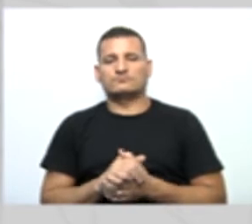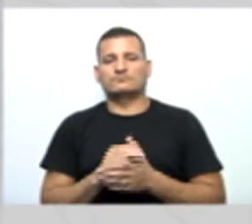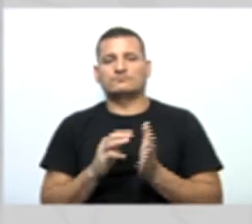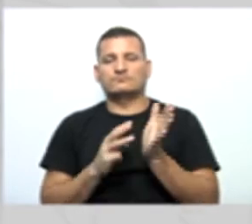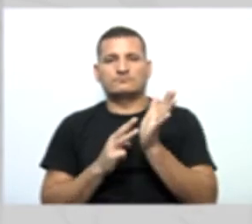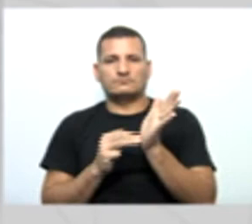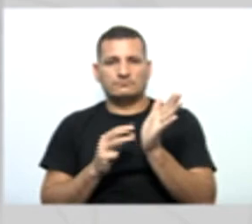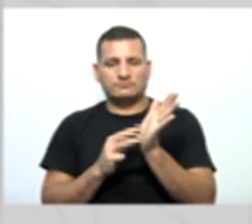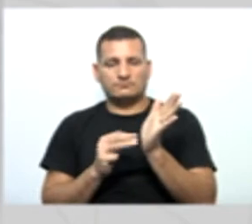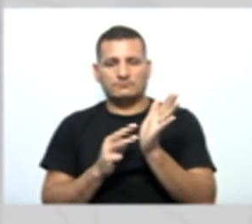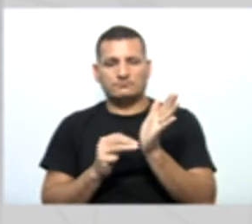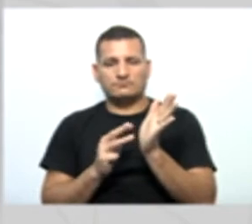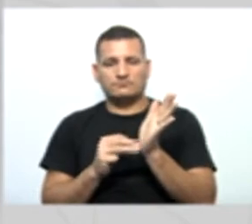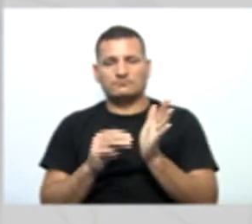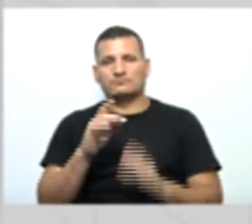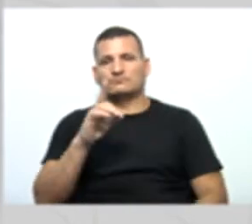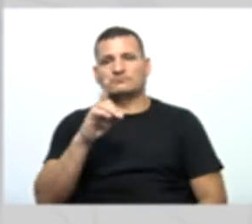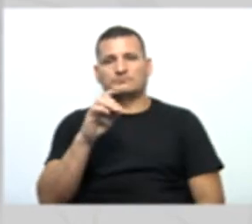método